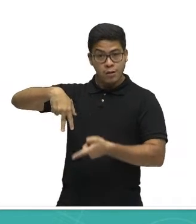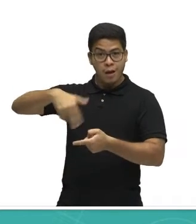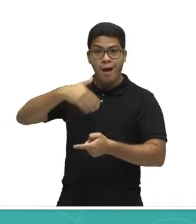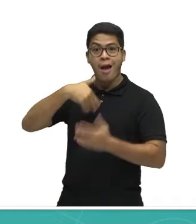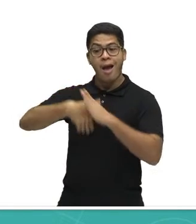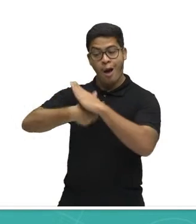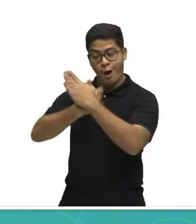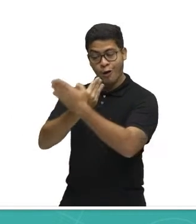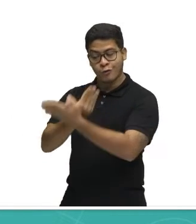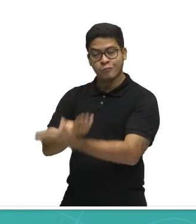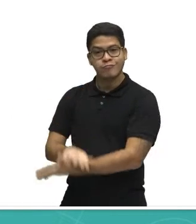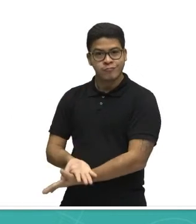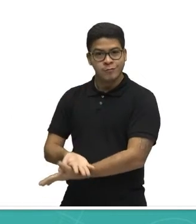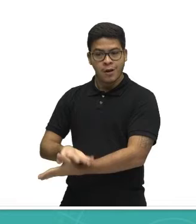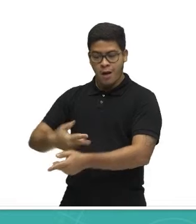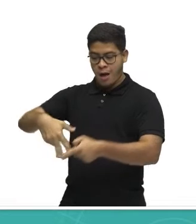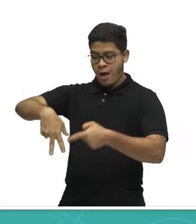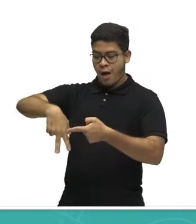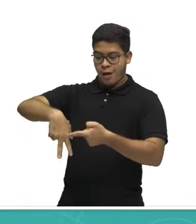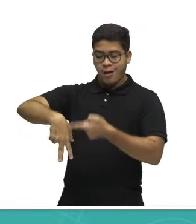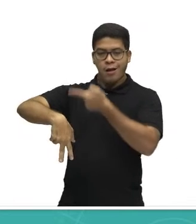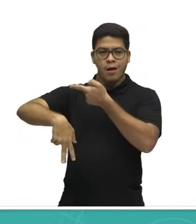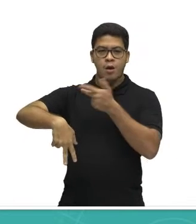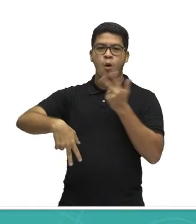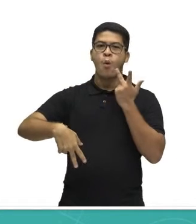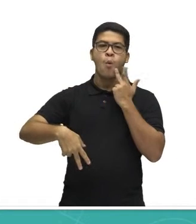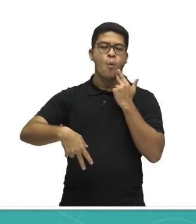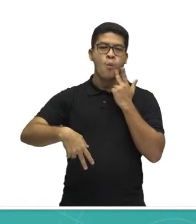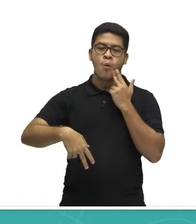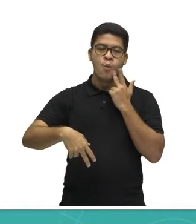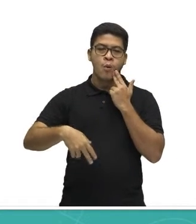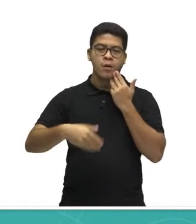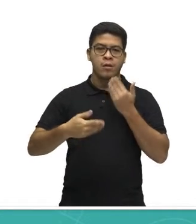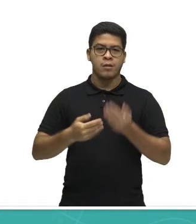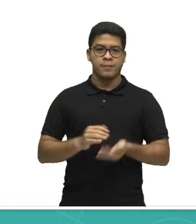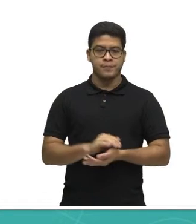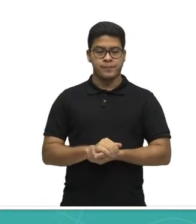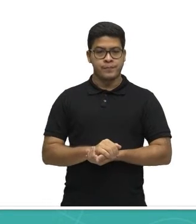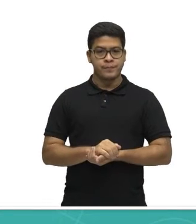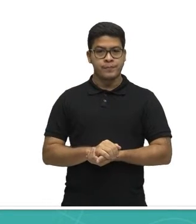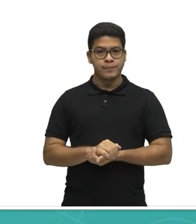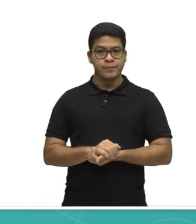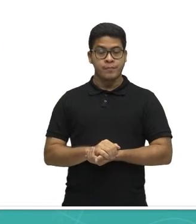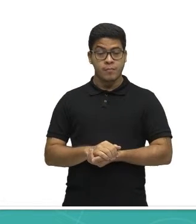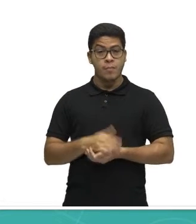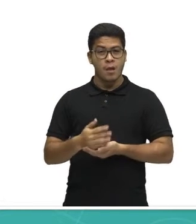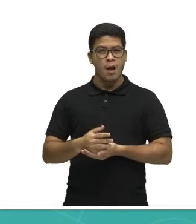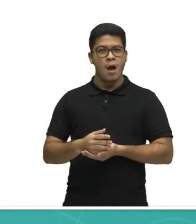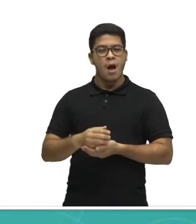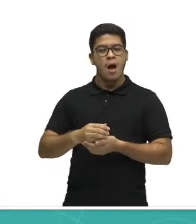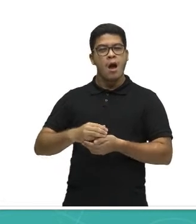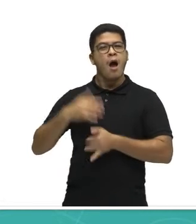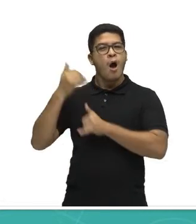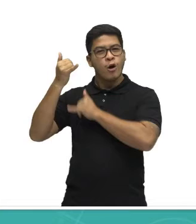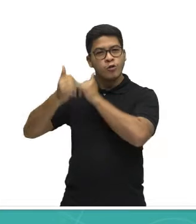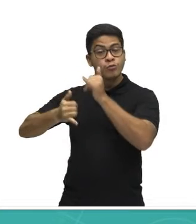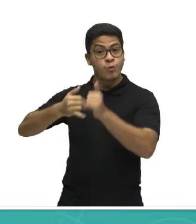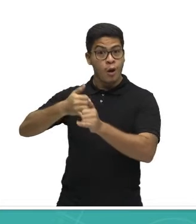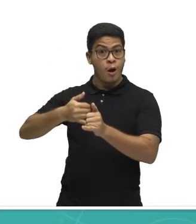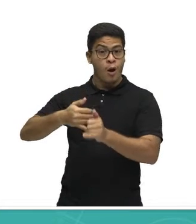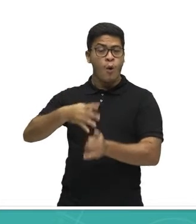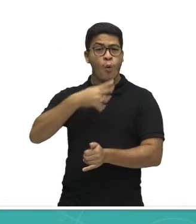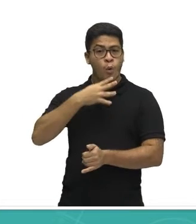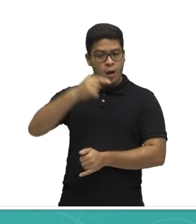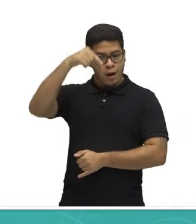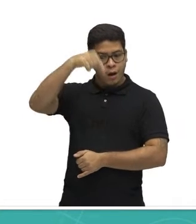de peixe. Bem, reza a lenda que essa lenda é conhecida aqui no Amazonas.